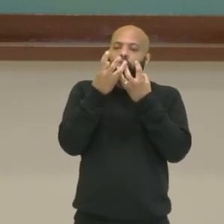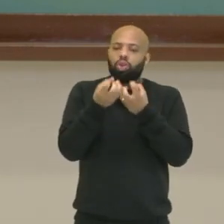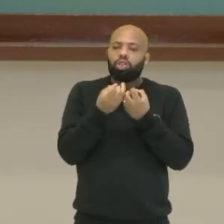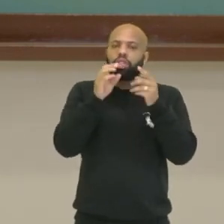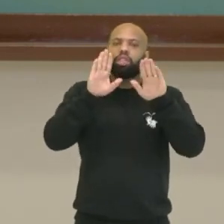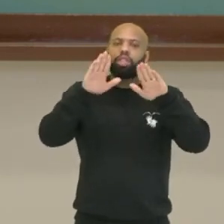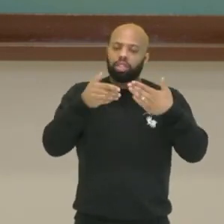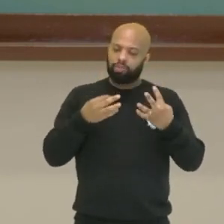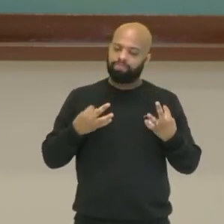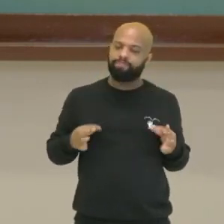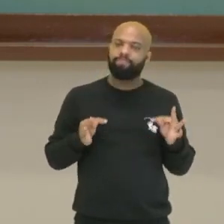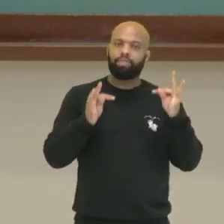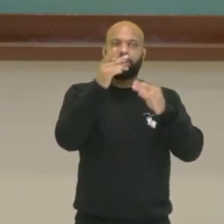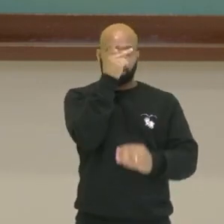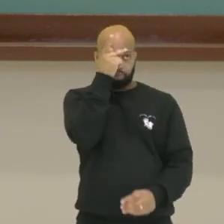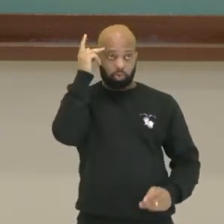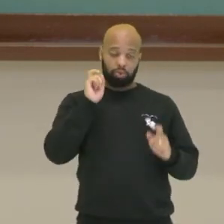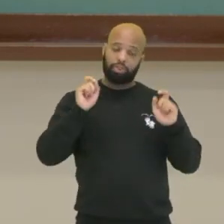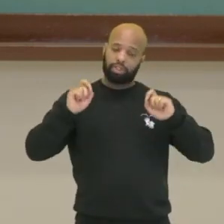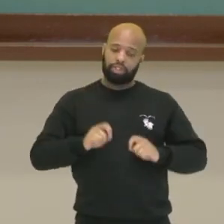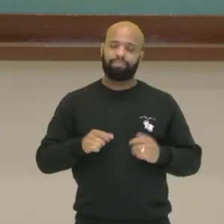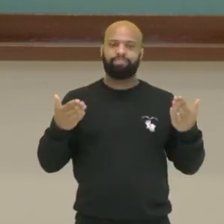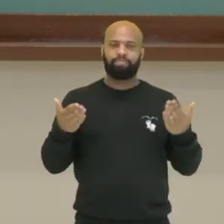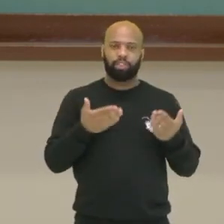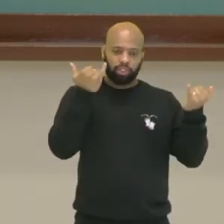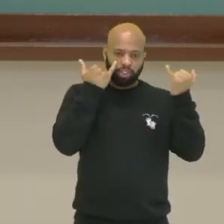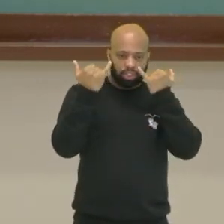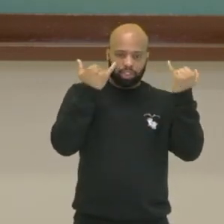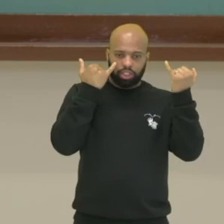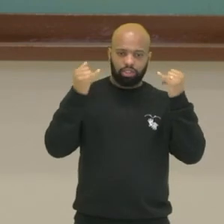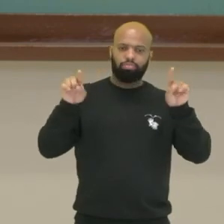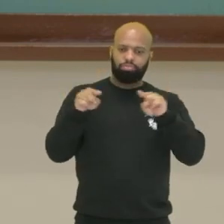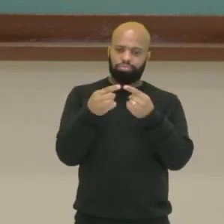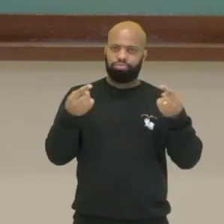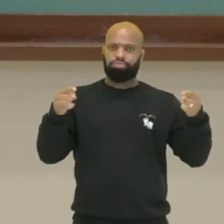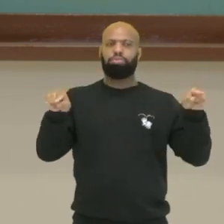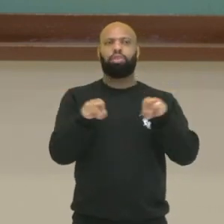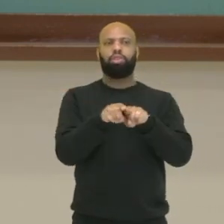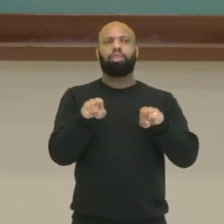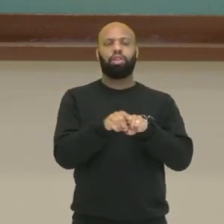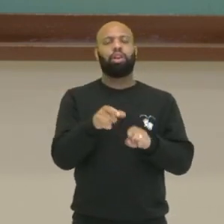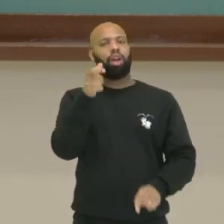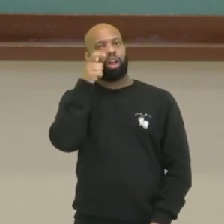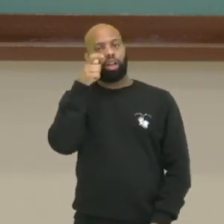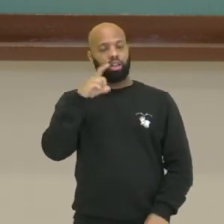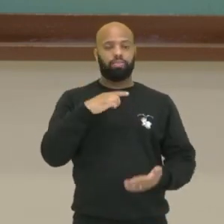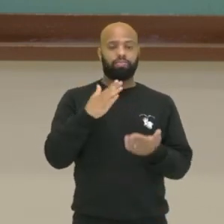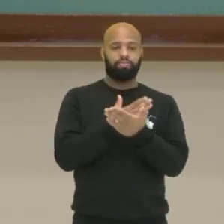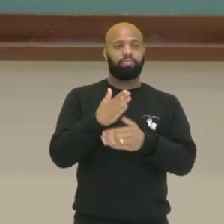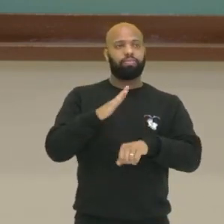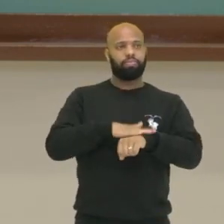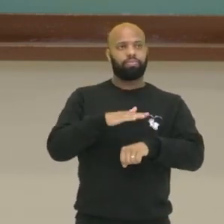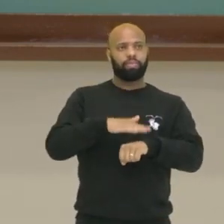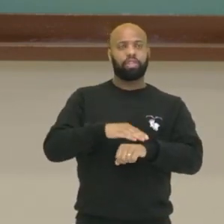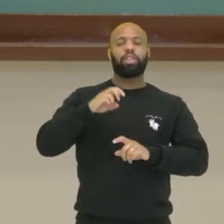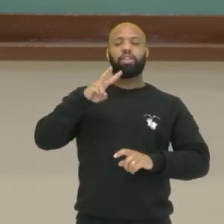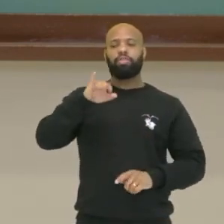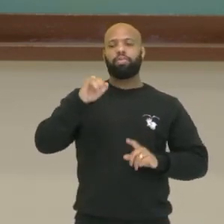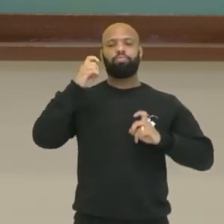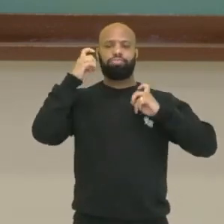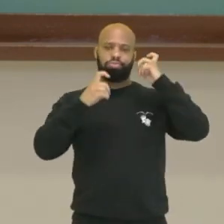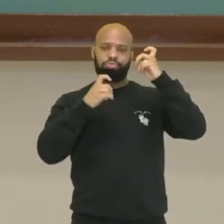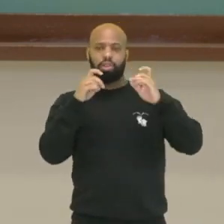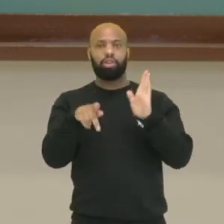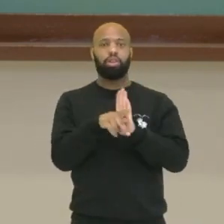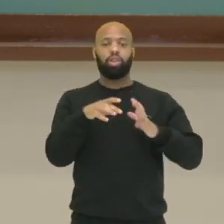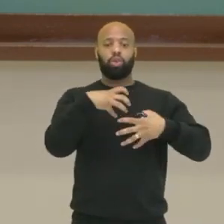as pessoas que viabilizam a informação, a música, o entretenimento para nós, em algum momento tinham que se preocupar com a